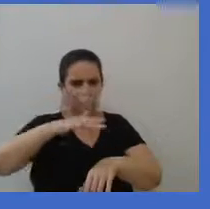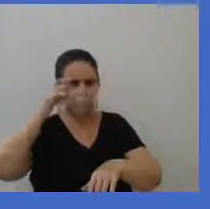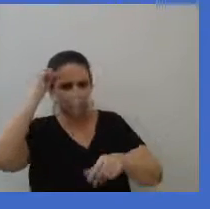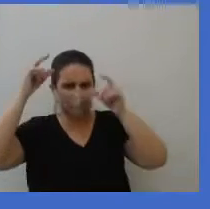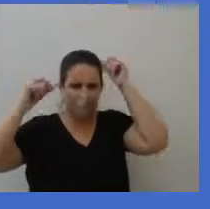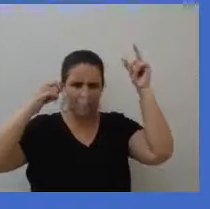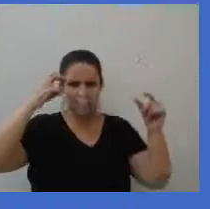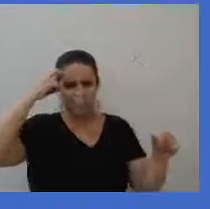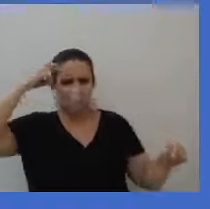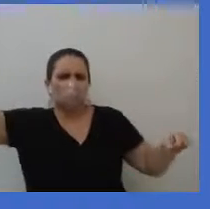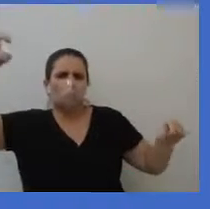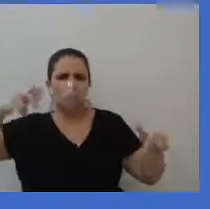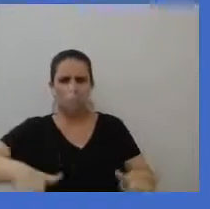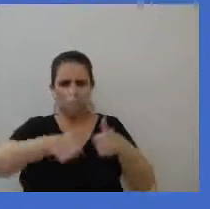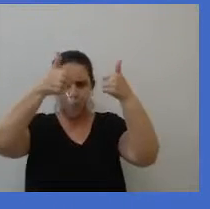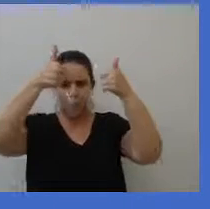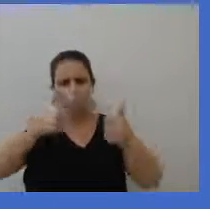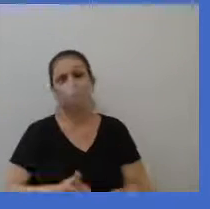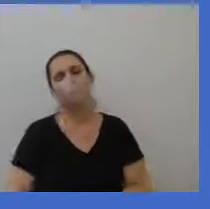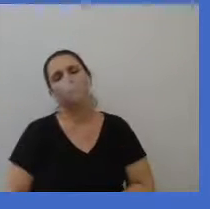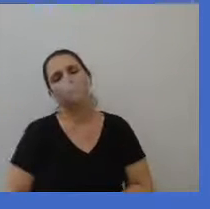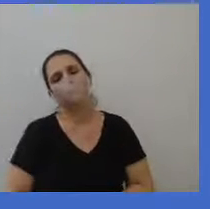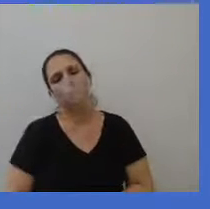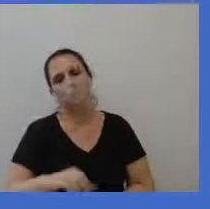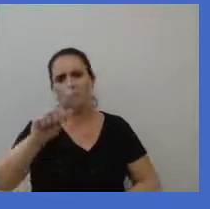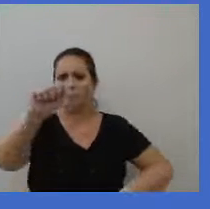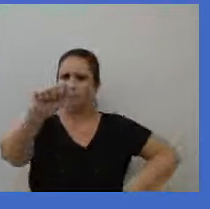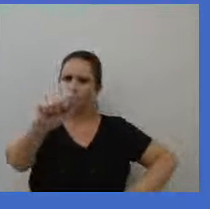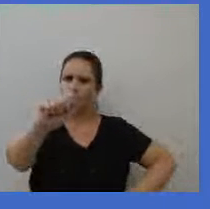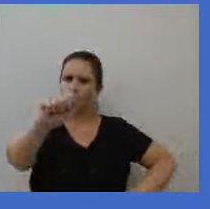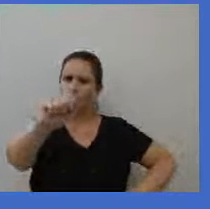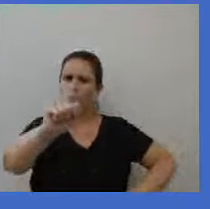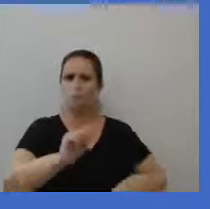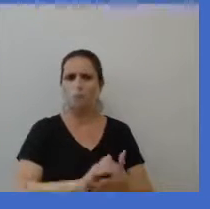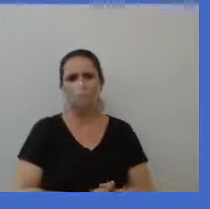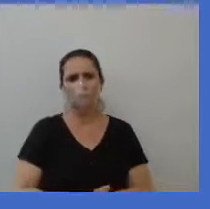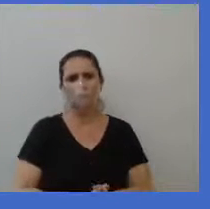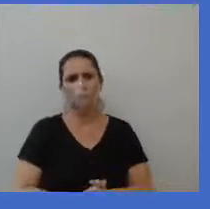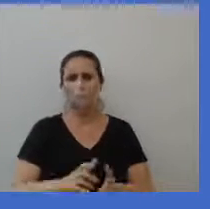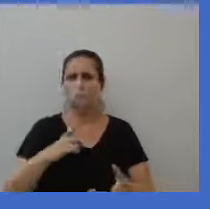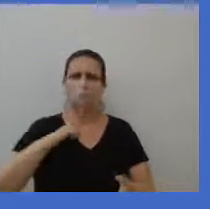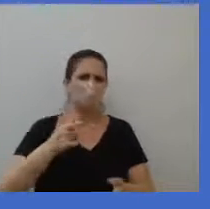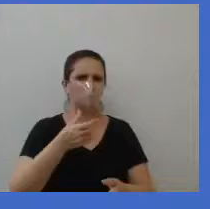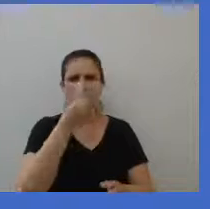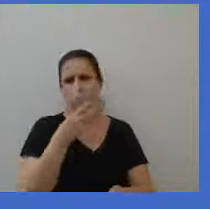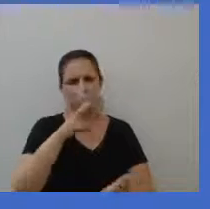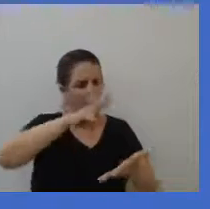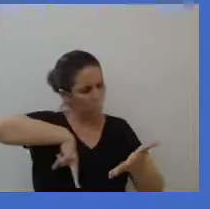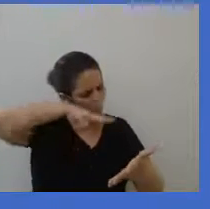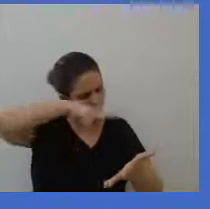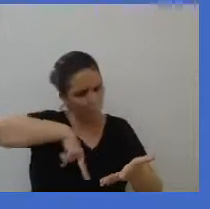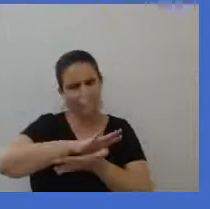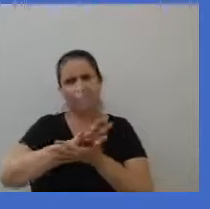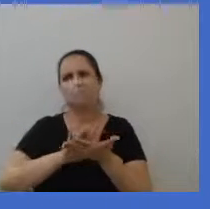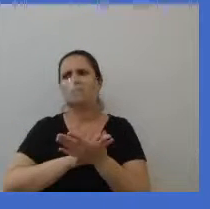de significado. Gente, todo processo que produz sentido é